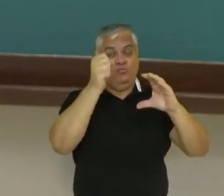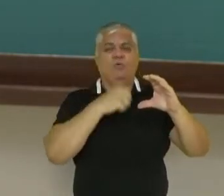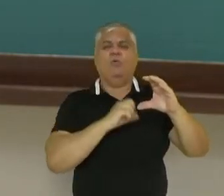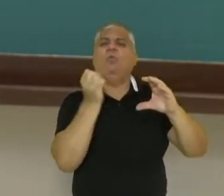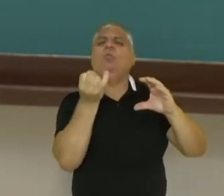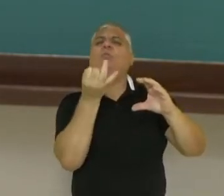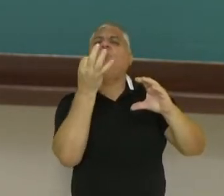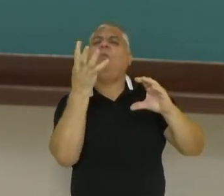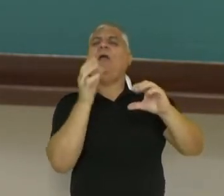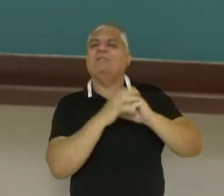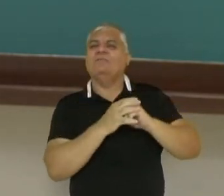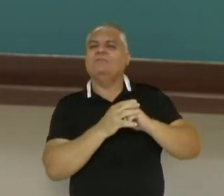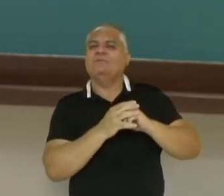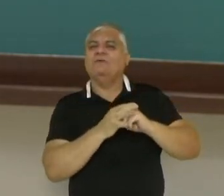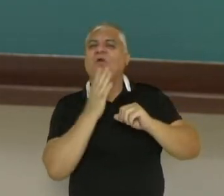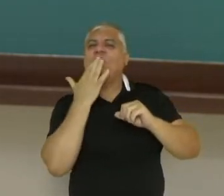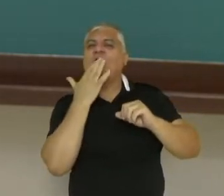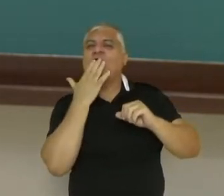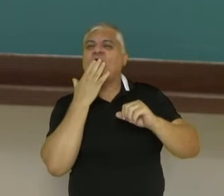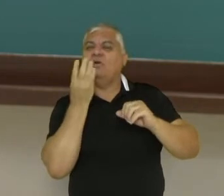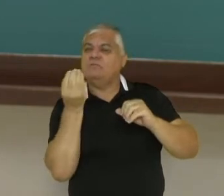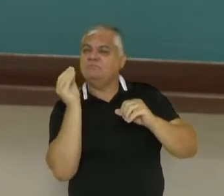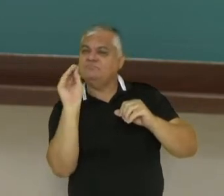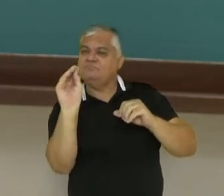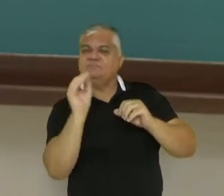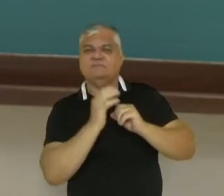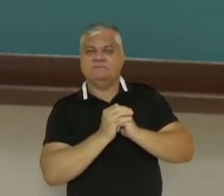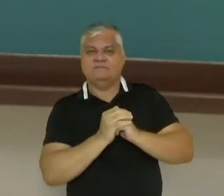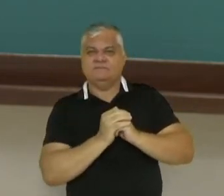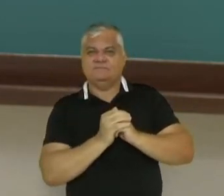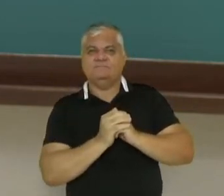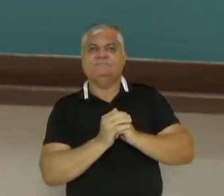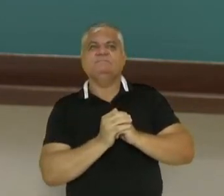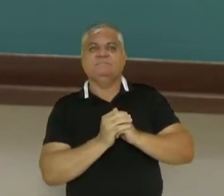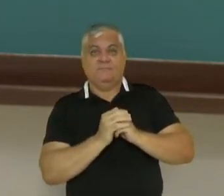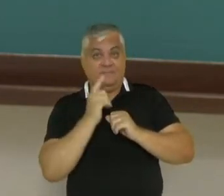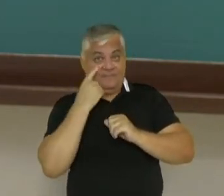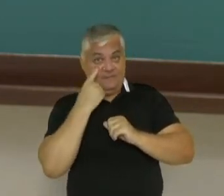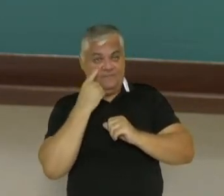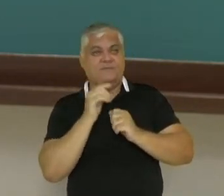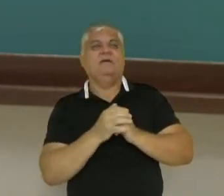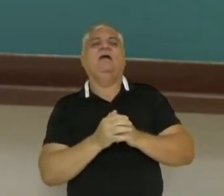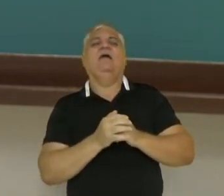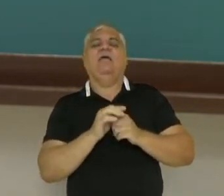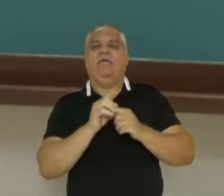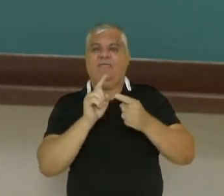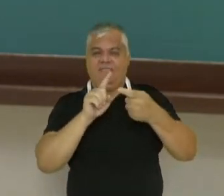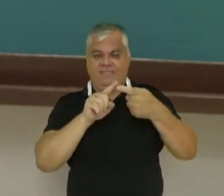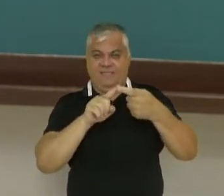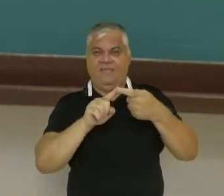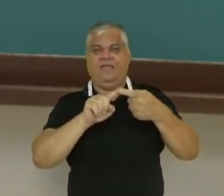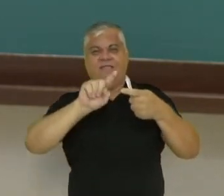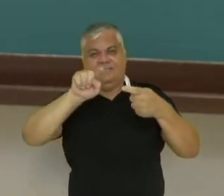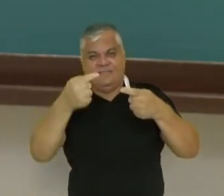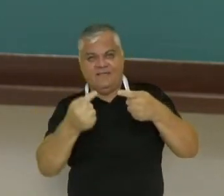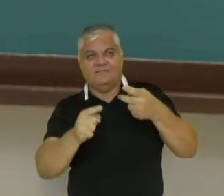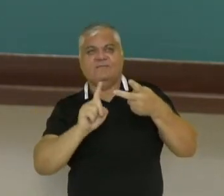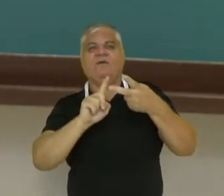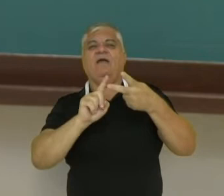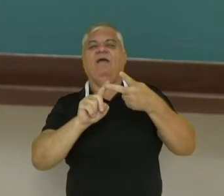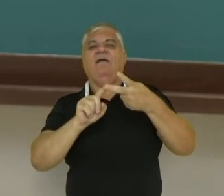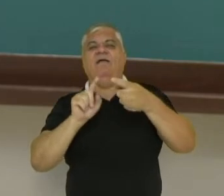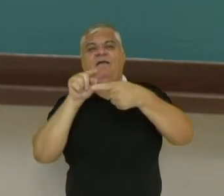Quantos pedaços estão pintados? Vocês vão colocar aqui, tanto oitavo. Eu quero que vocês escrevam na forma decimal, a